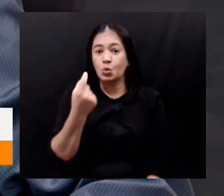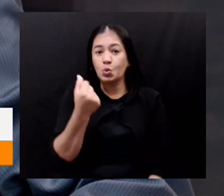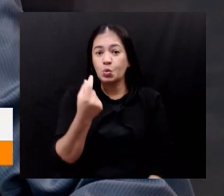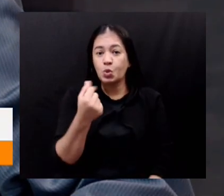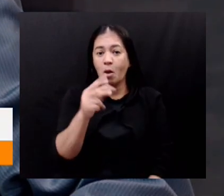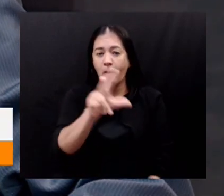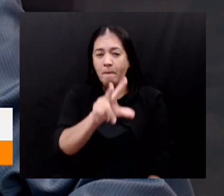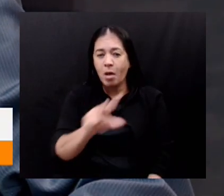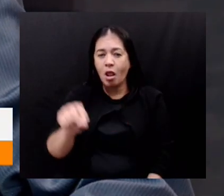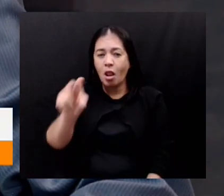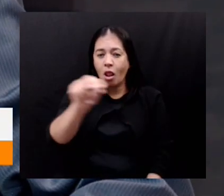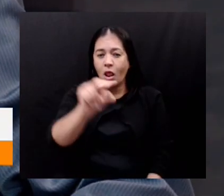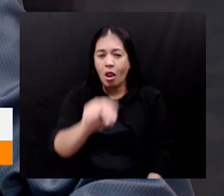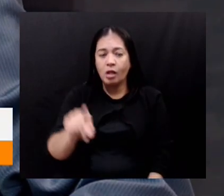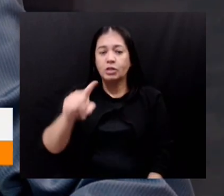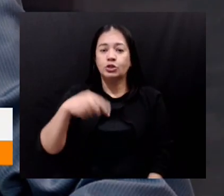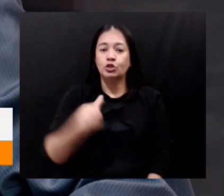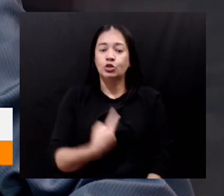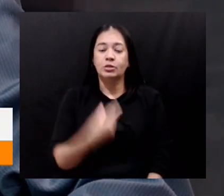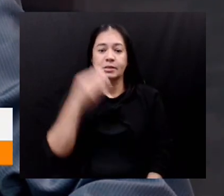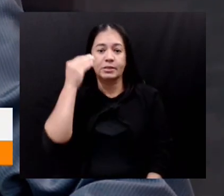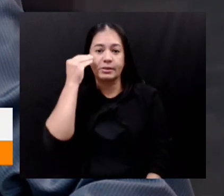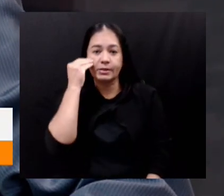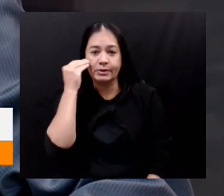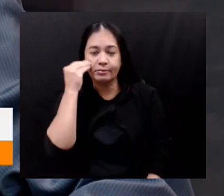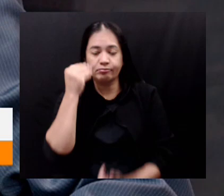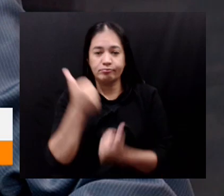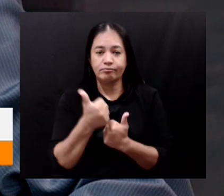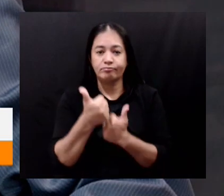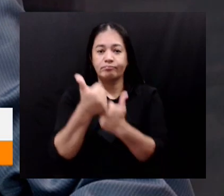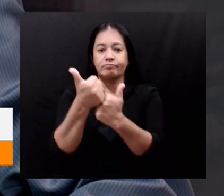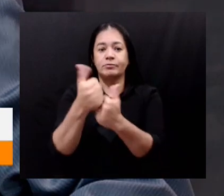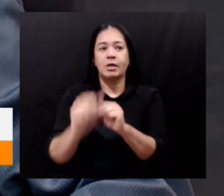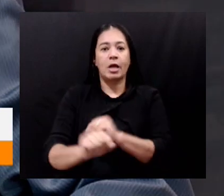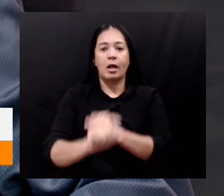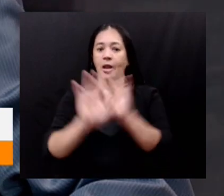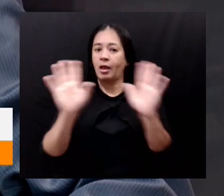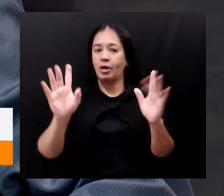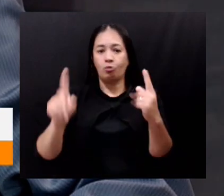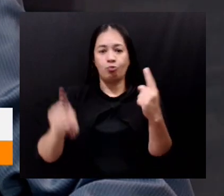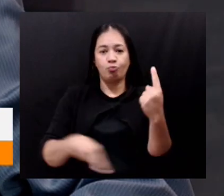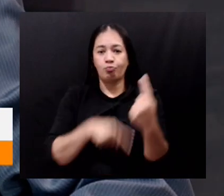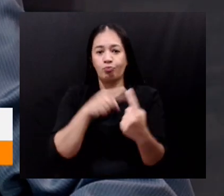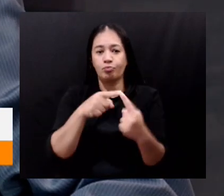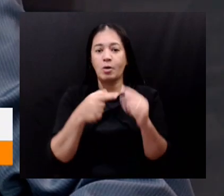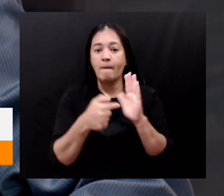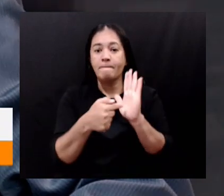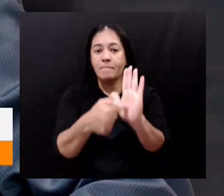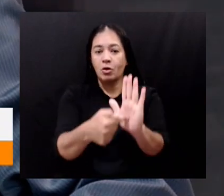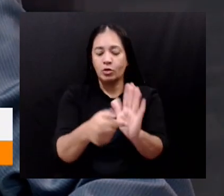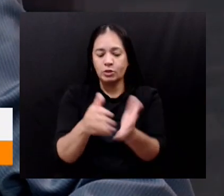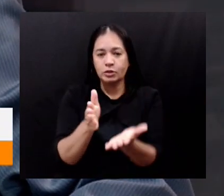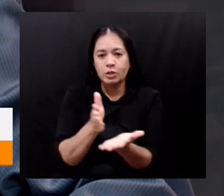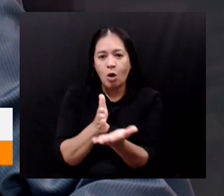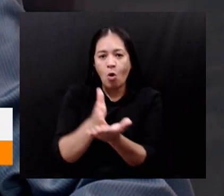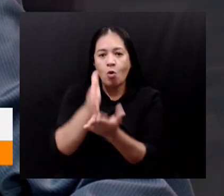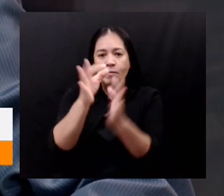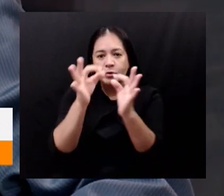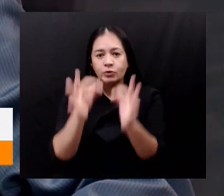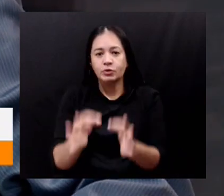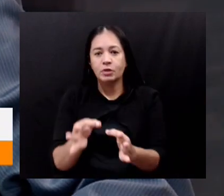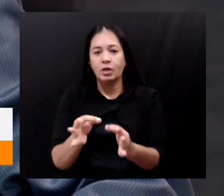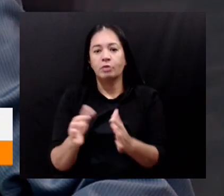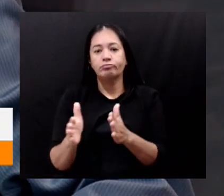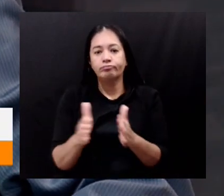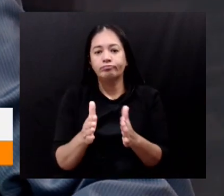dar um apoio, claro, lógico, objetivo, mostra qual é o caminho, Hum, indica,